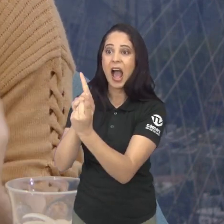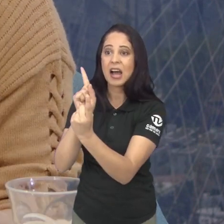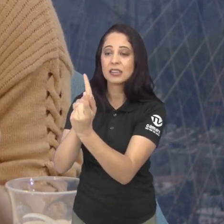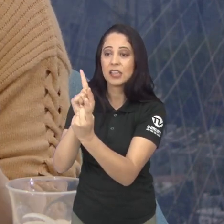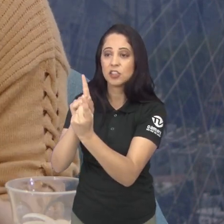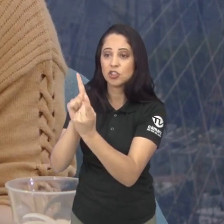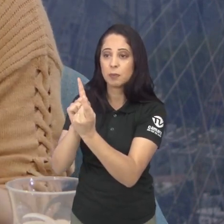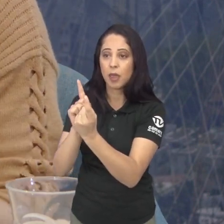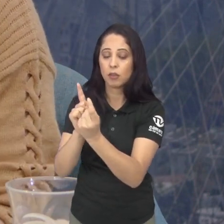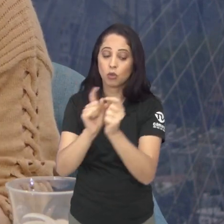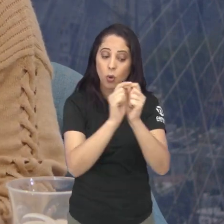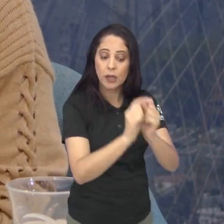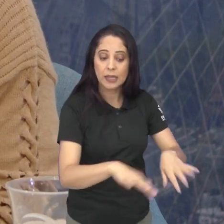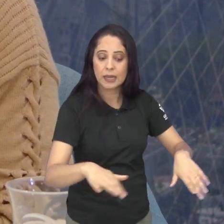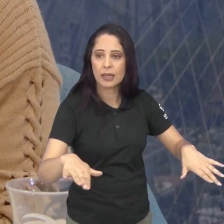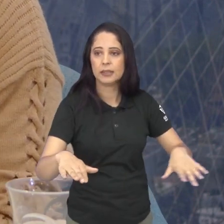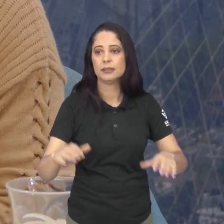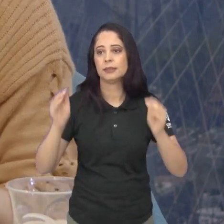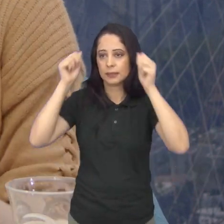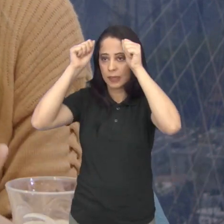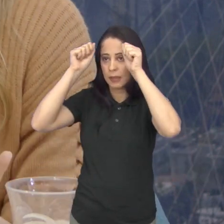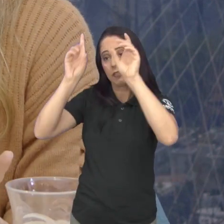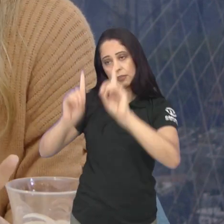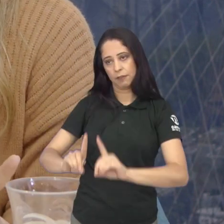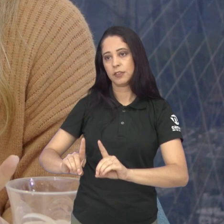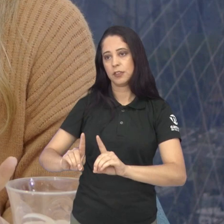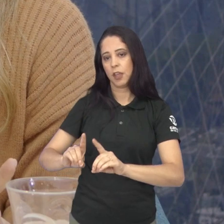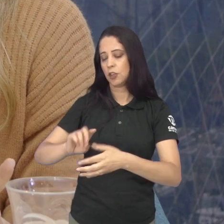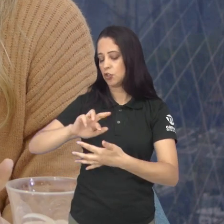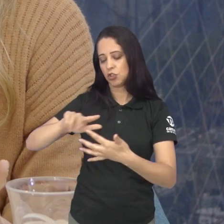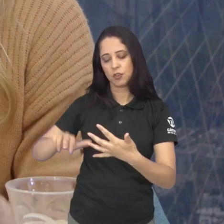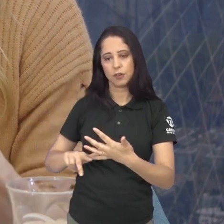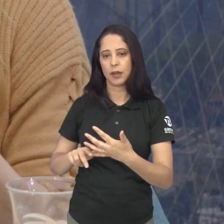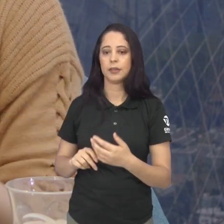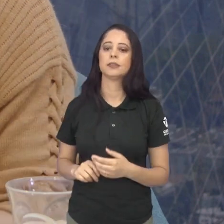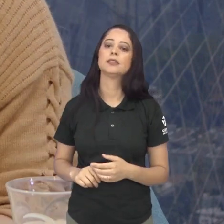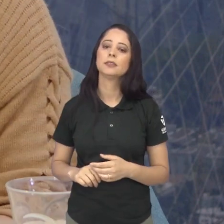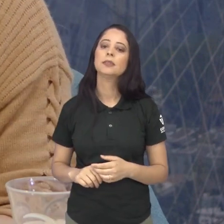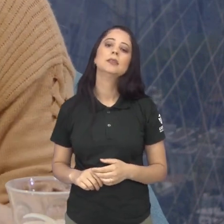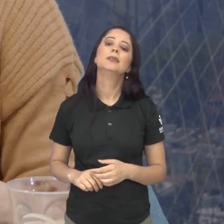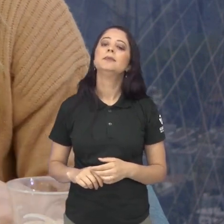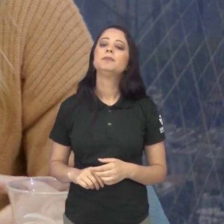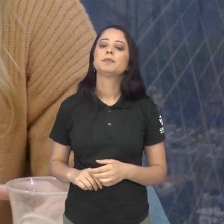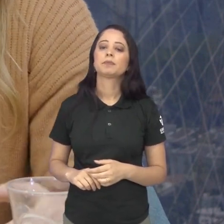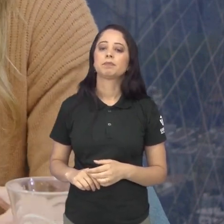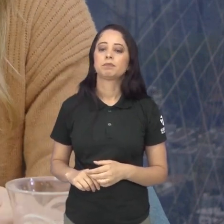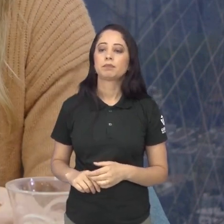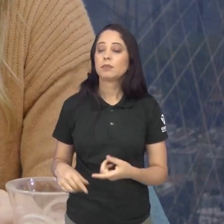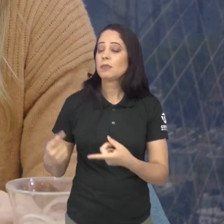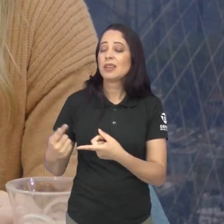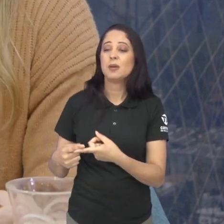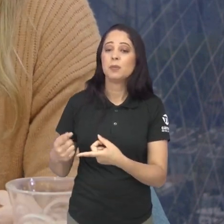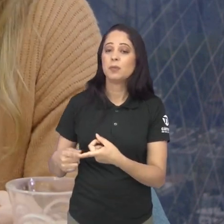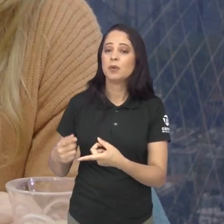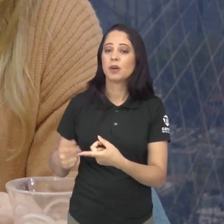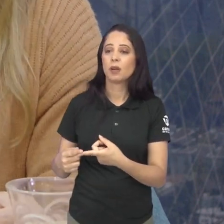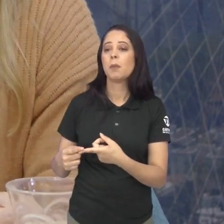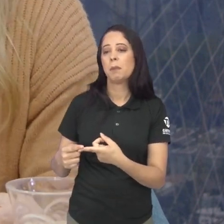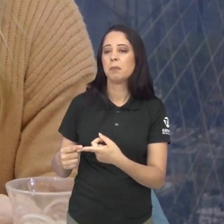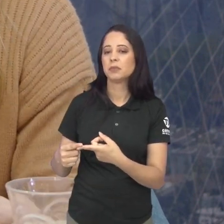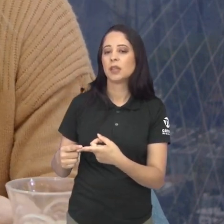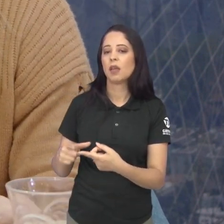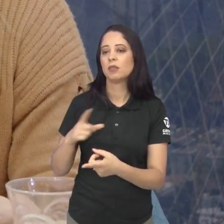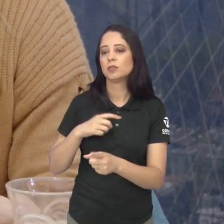as crianças com necessidades especiais, não só dos autistas. Tudo pelo viés do